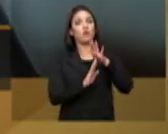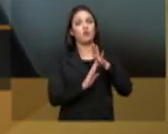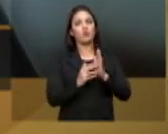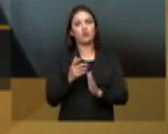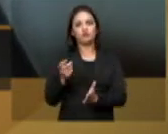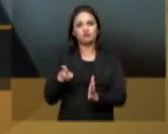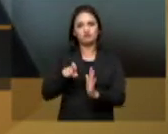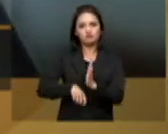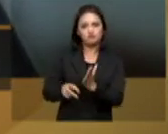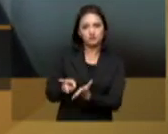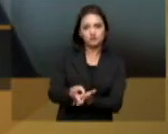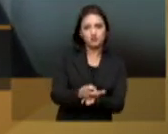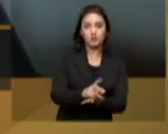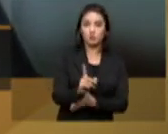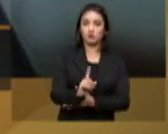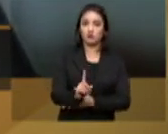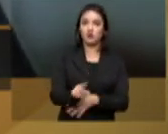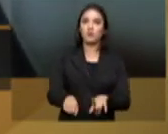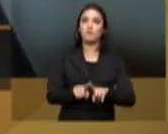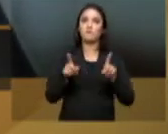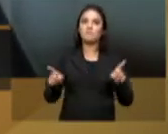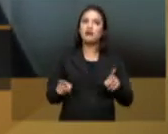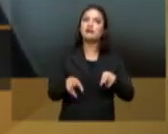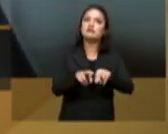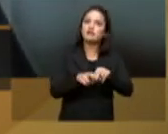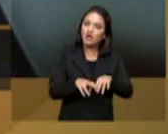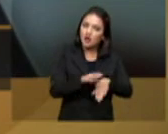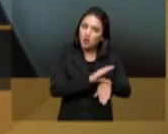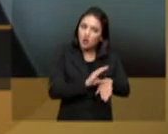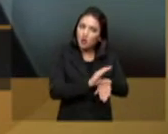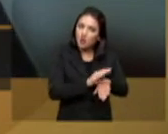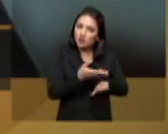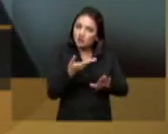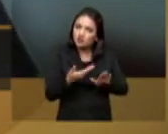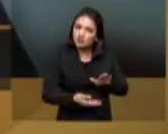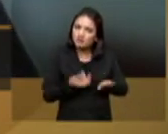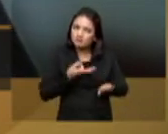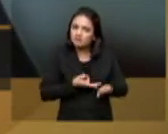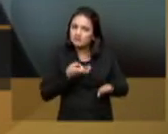verdade, a partir do texto constitucional, é